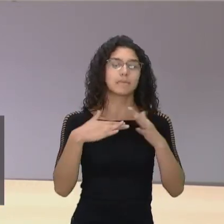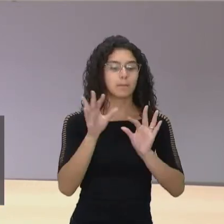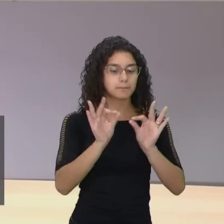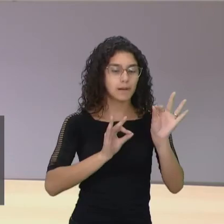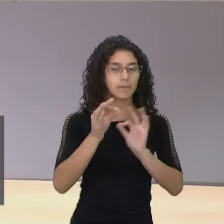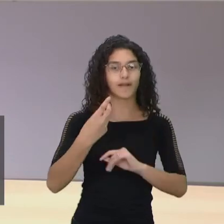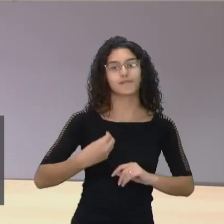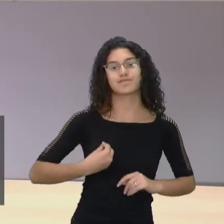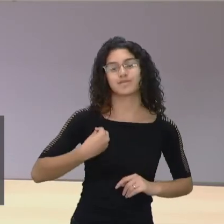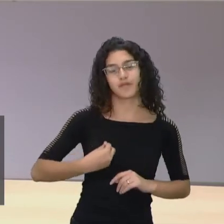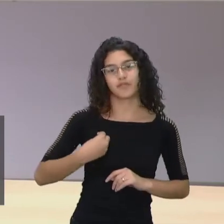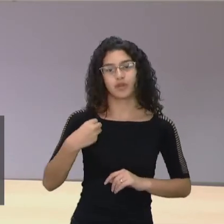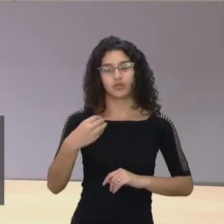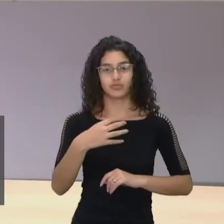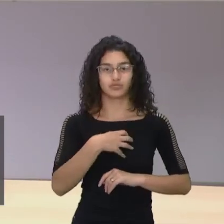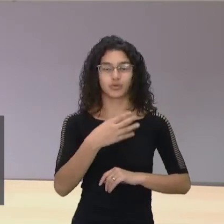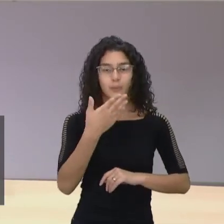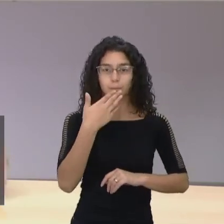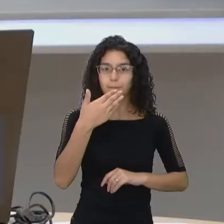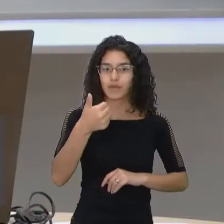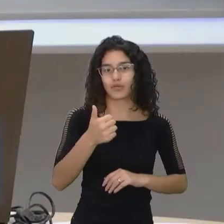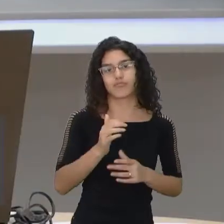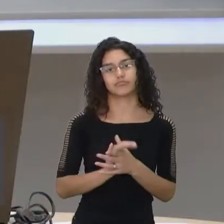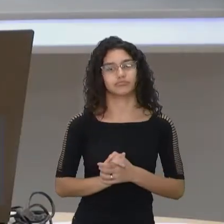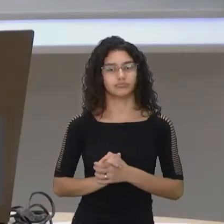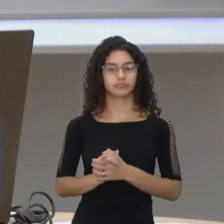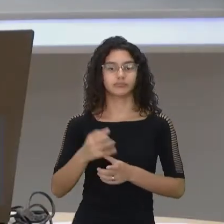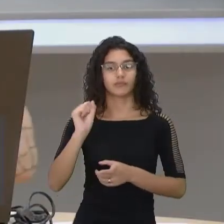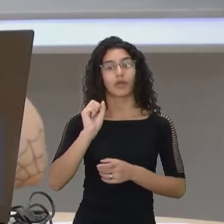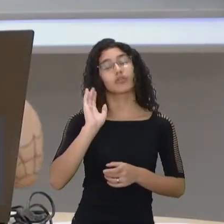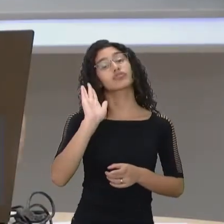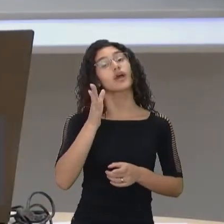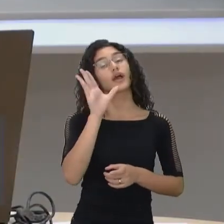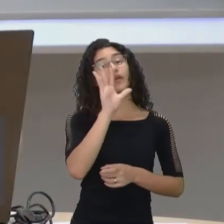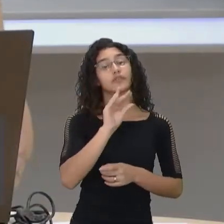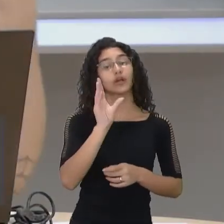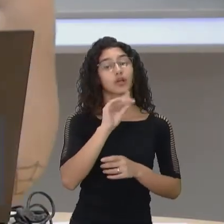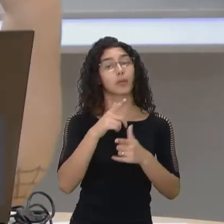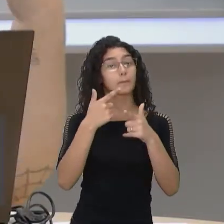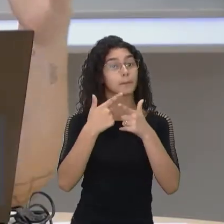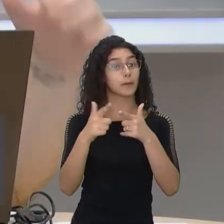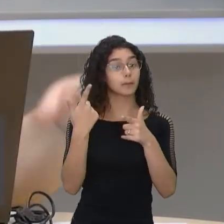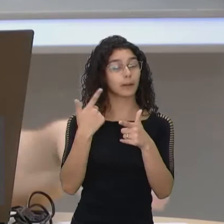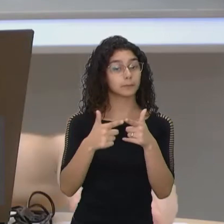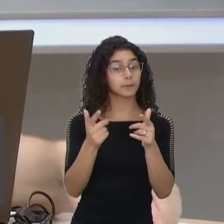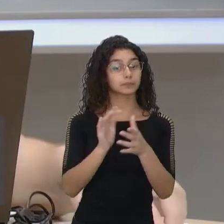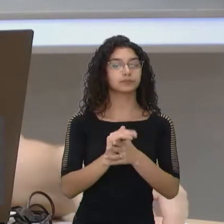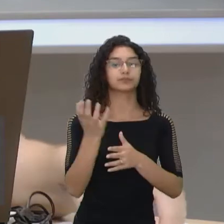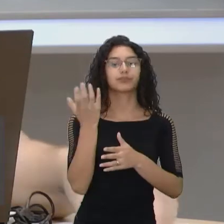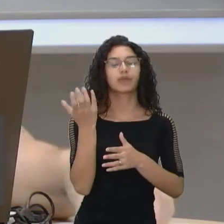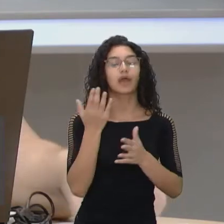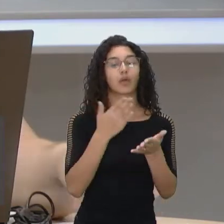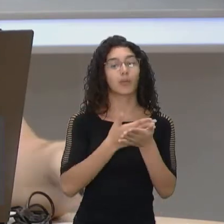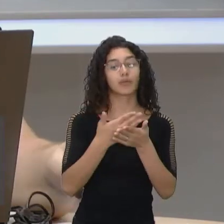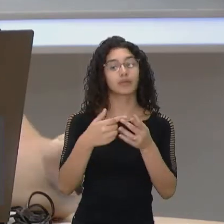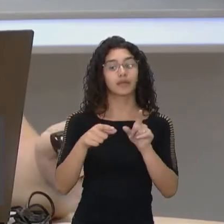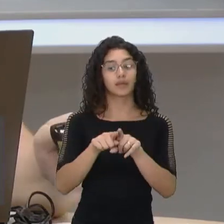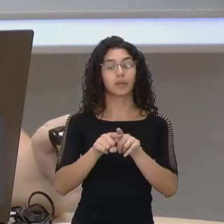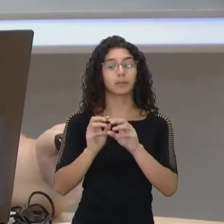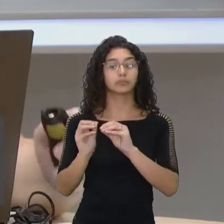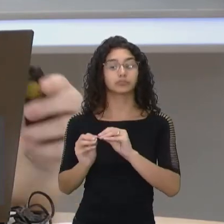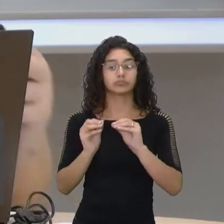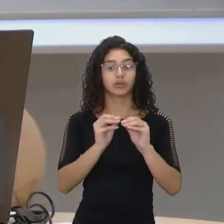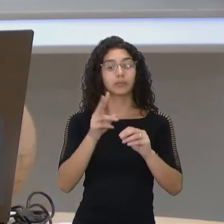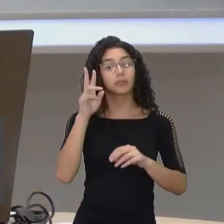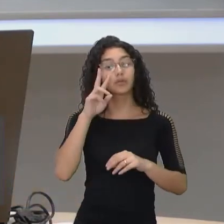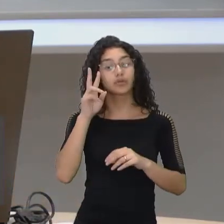preparado para viver numa vida coletiva. É isso, meu amigo. E já que estamos falando em problemas, eu quero começar trazendo aqui para vocês